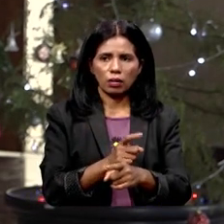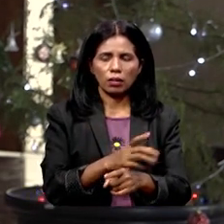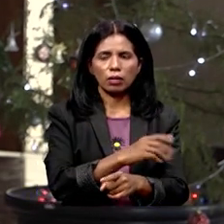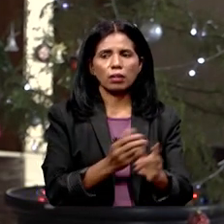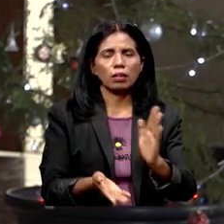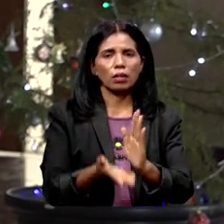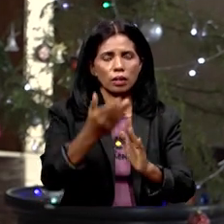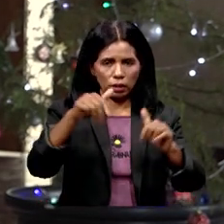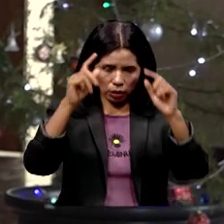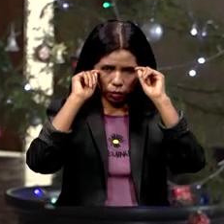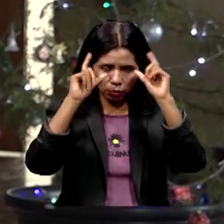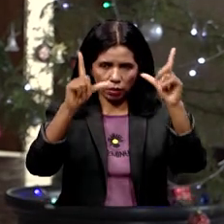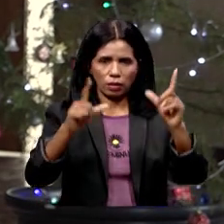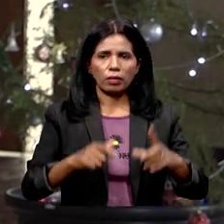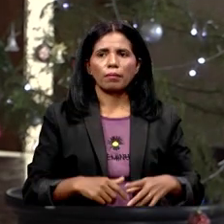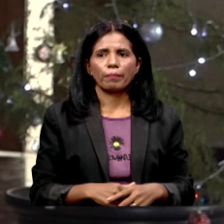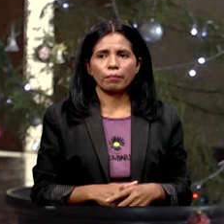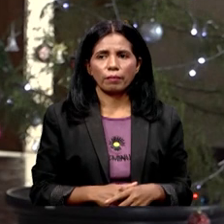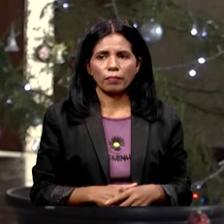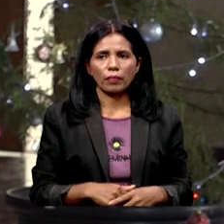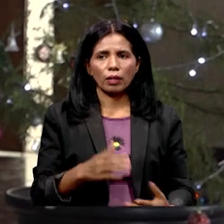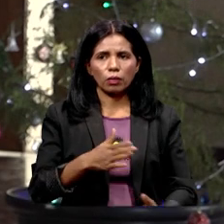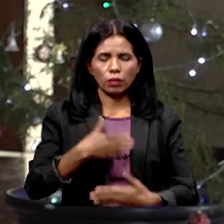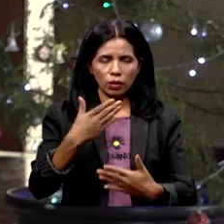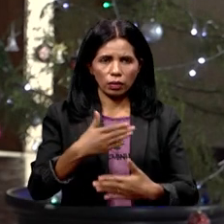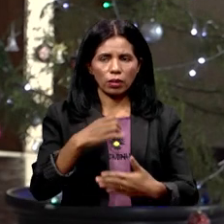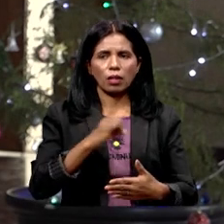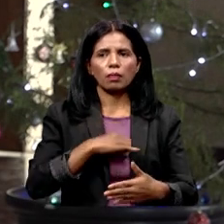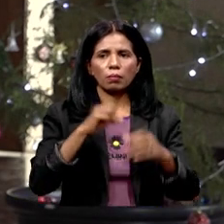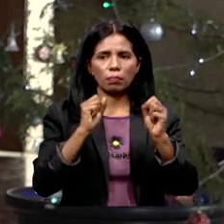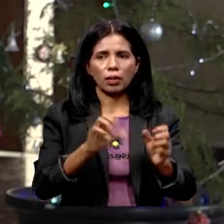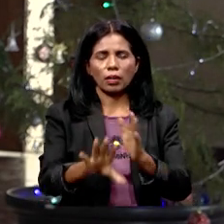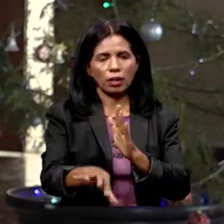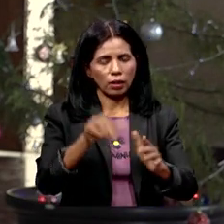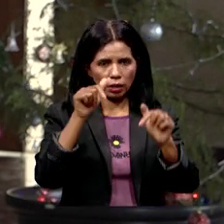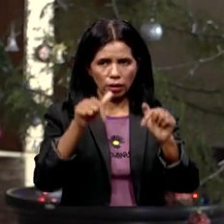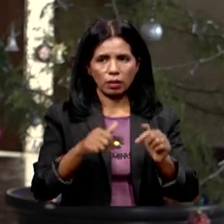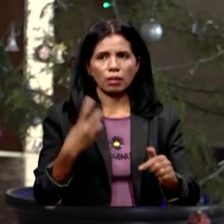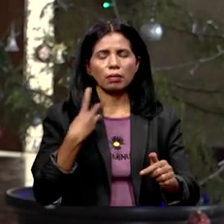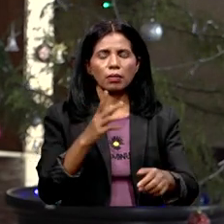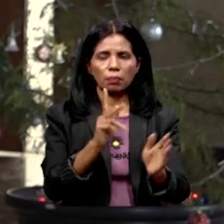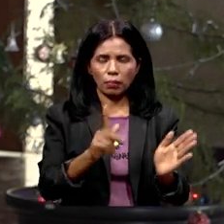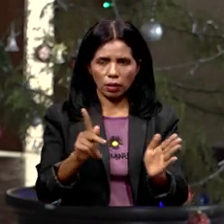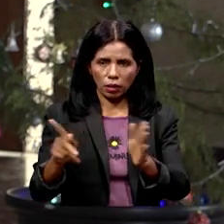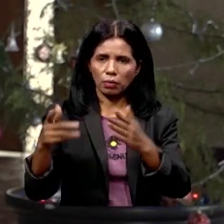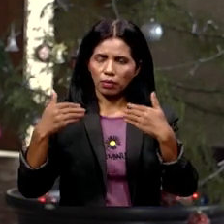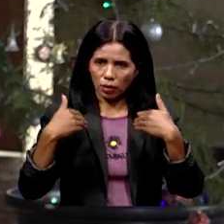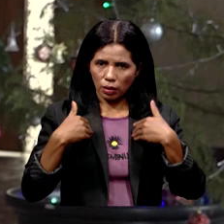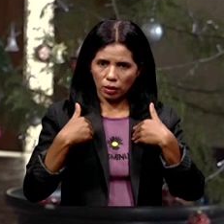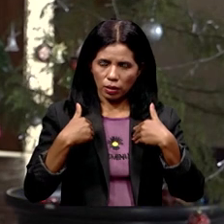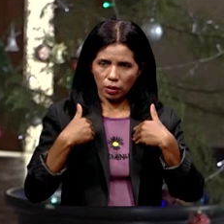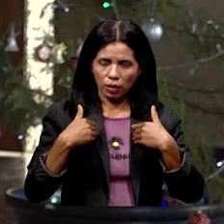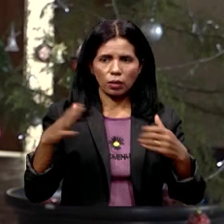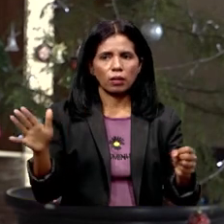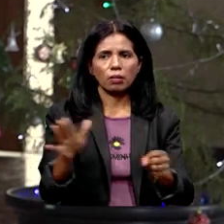iha Timor no contenti hau bele hetan ida ne aminya plano ne be iha ona atu